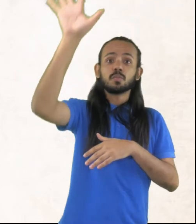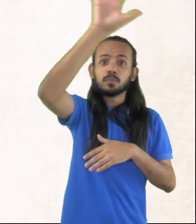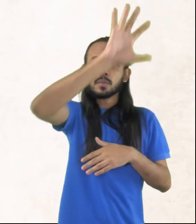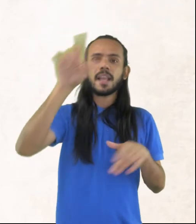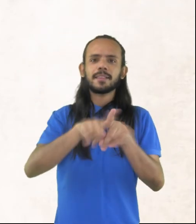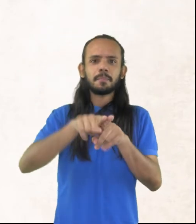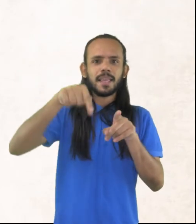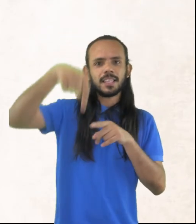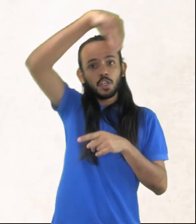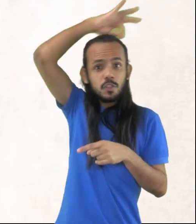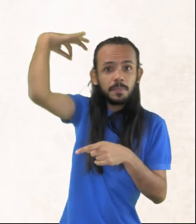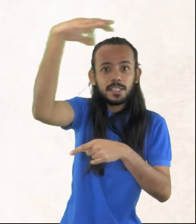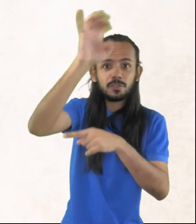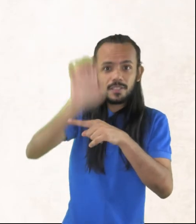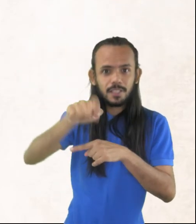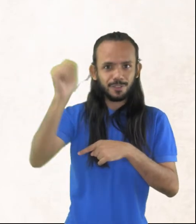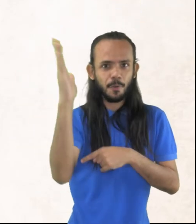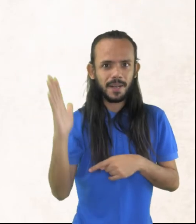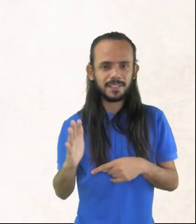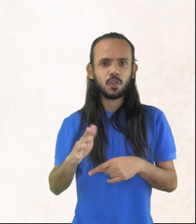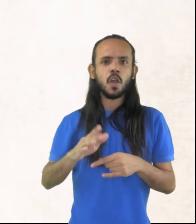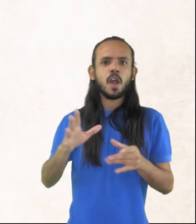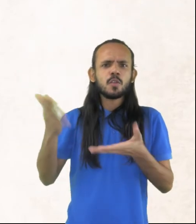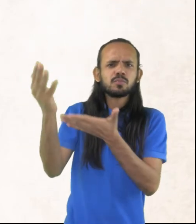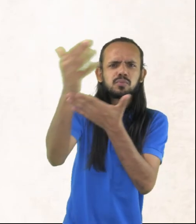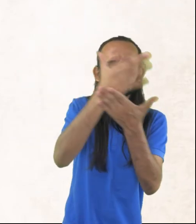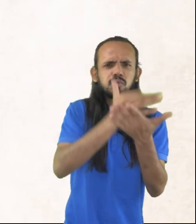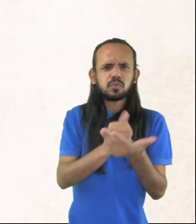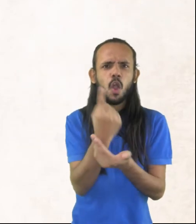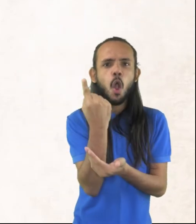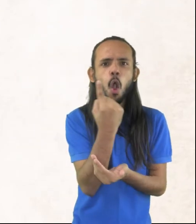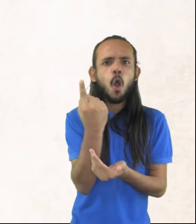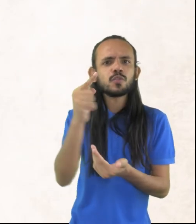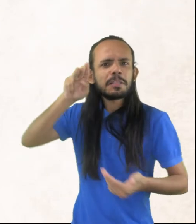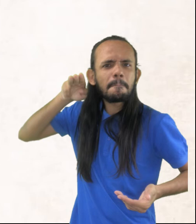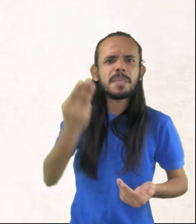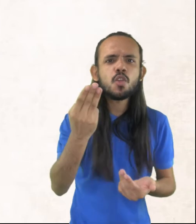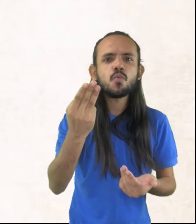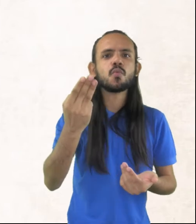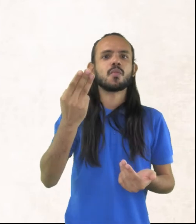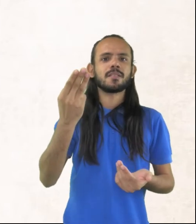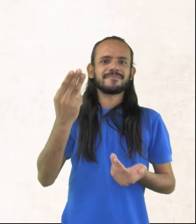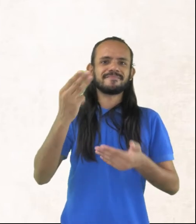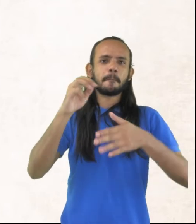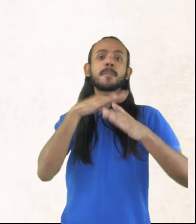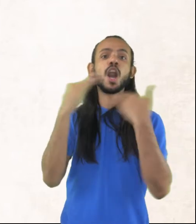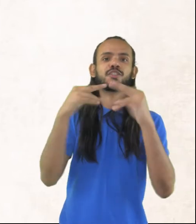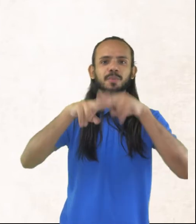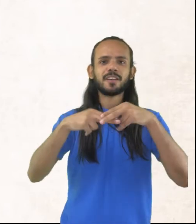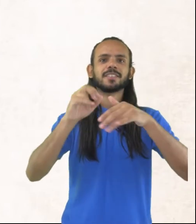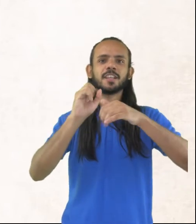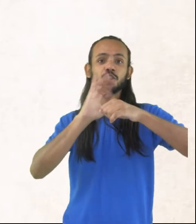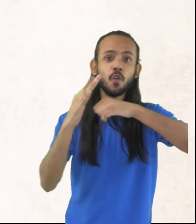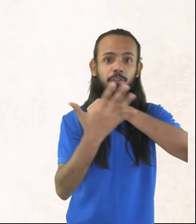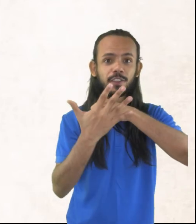Cambridge, Oxford e do Espírito Santo, que levou em conta dados de mais de 11 mil casos de morte por Covid-19 no Brasil,